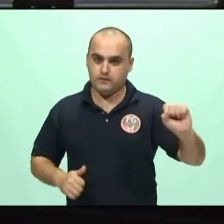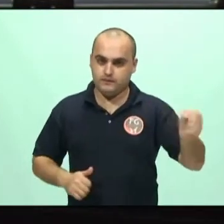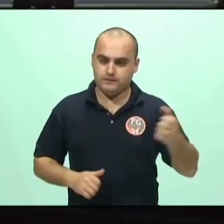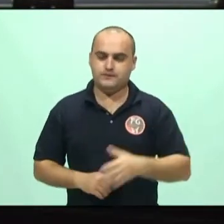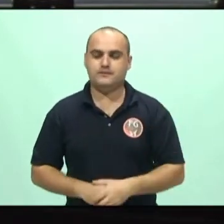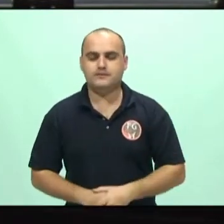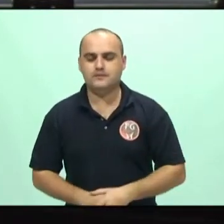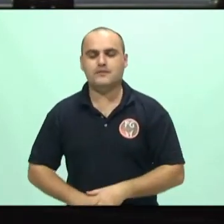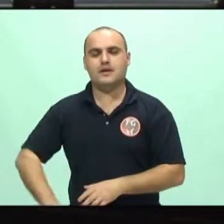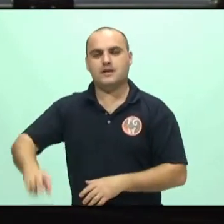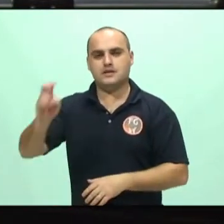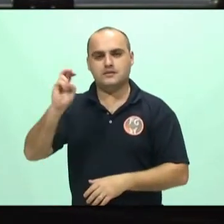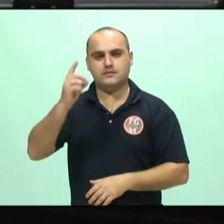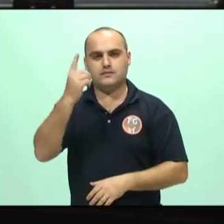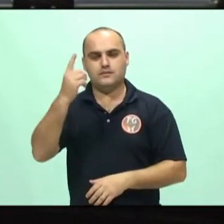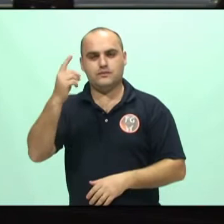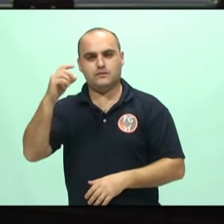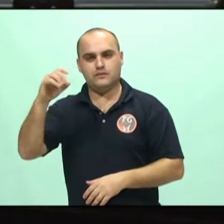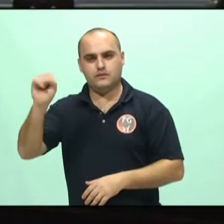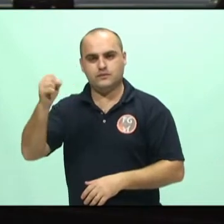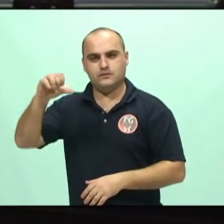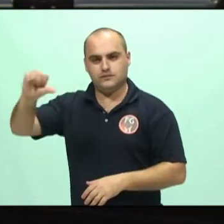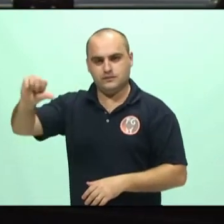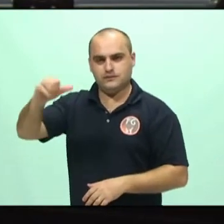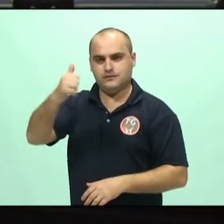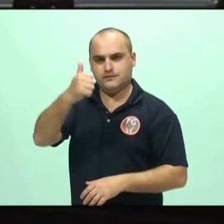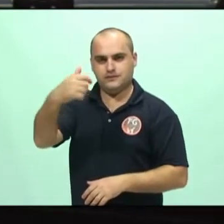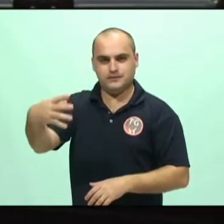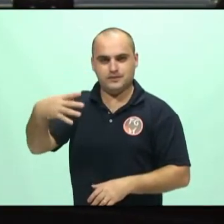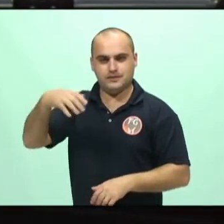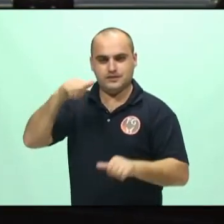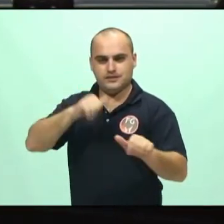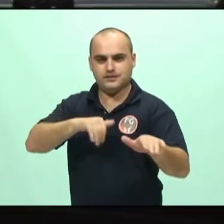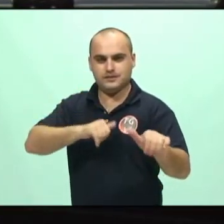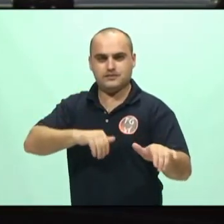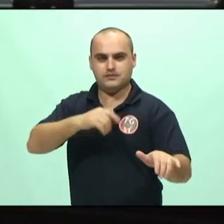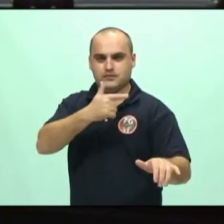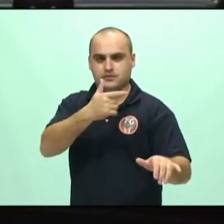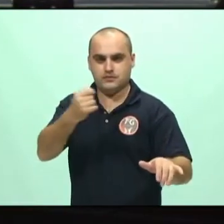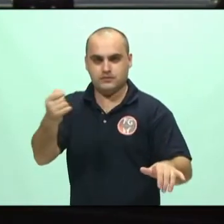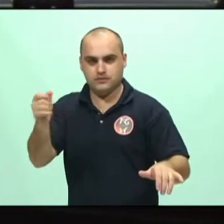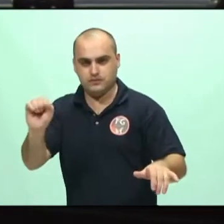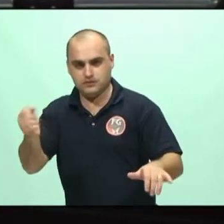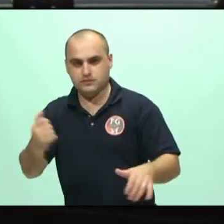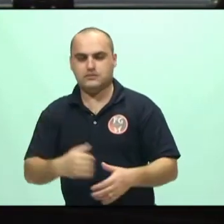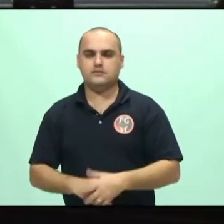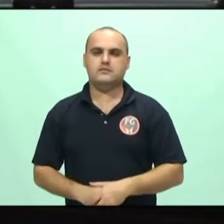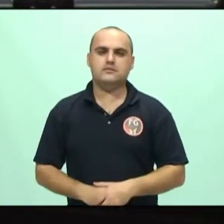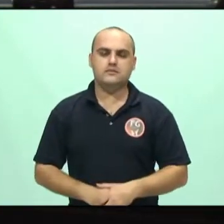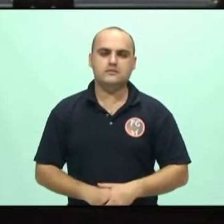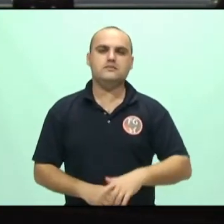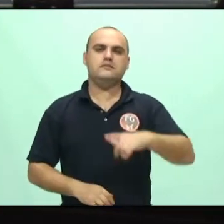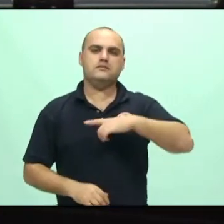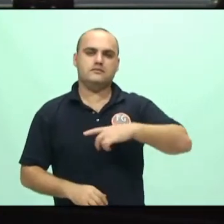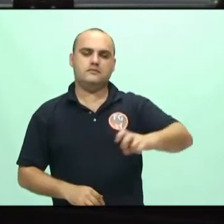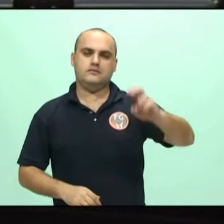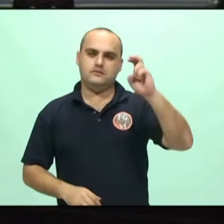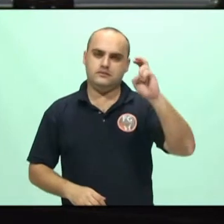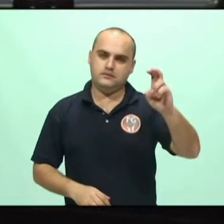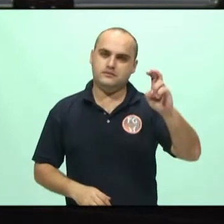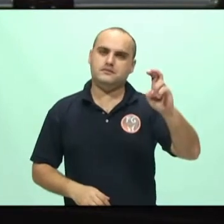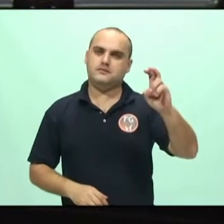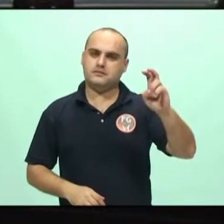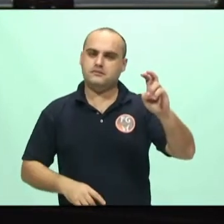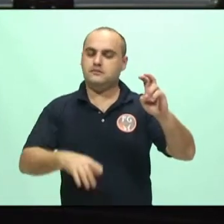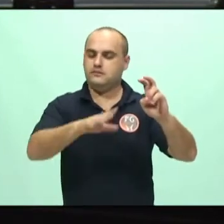5.189 de 24 de setembro de 2008 e a Lei 5.000 197 de 17 de novembro